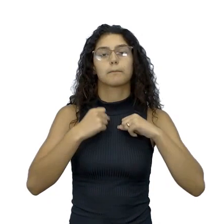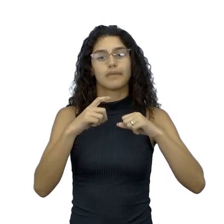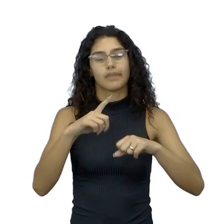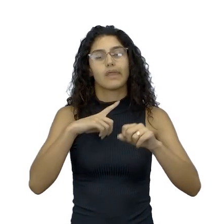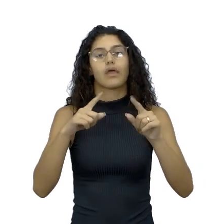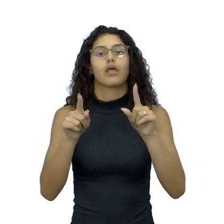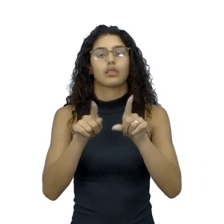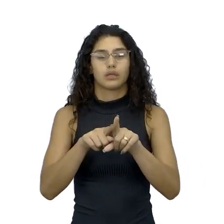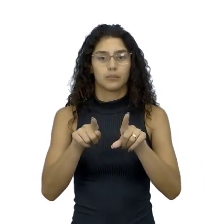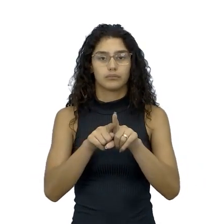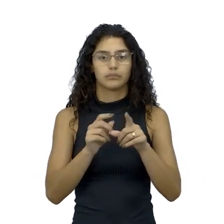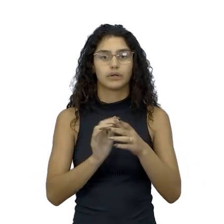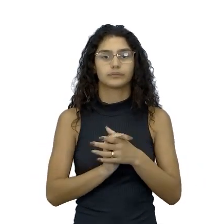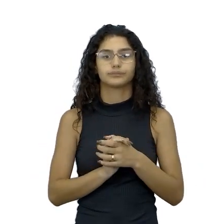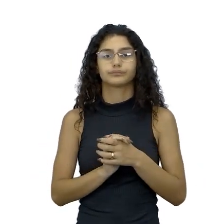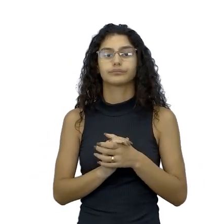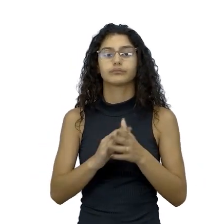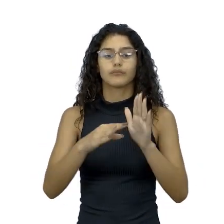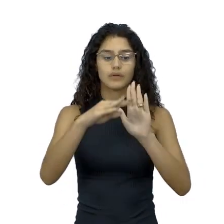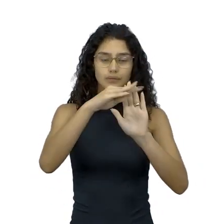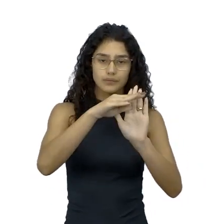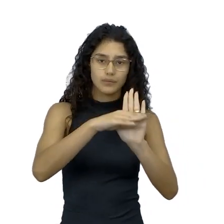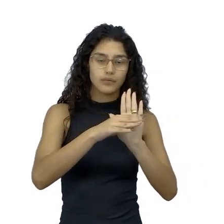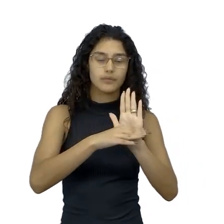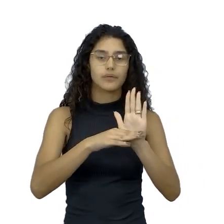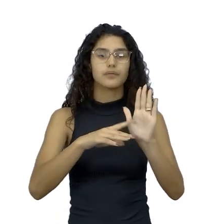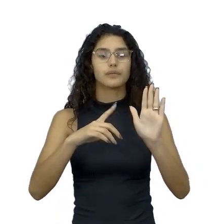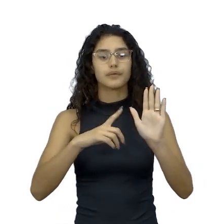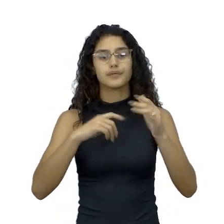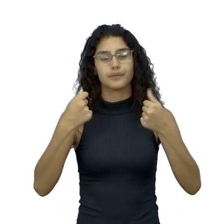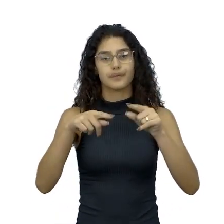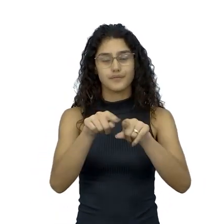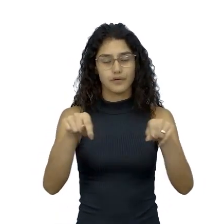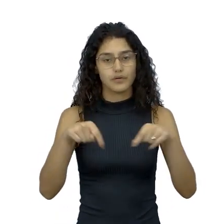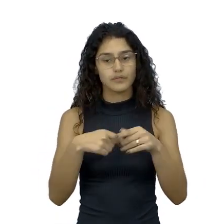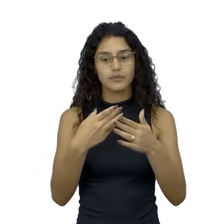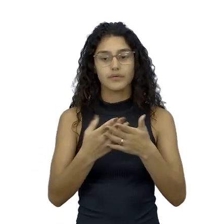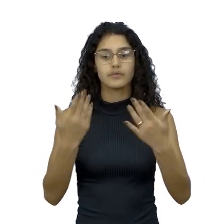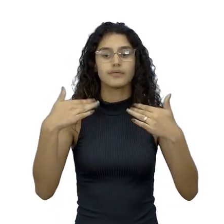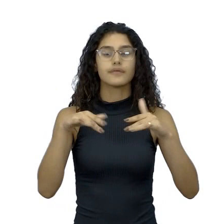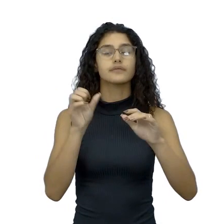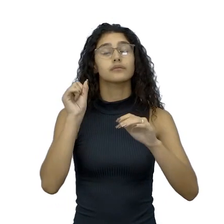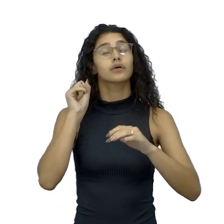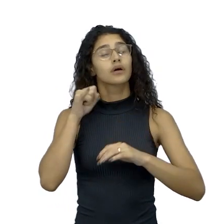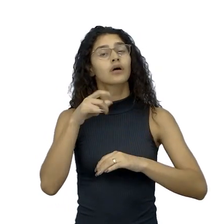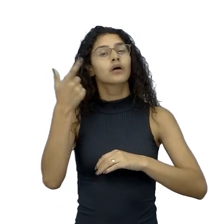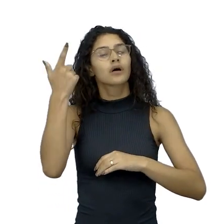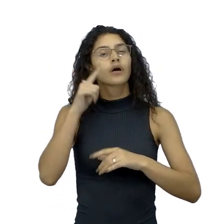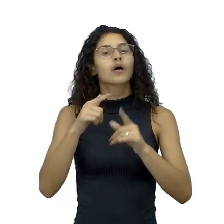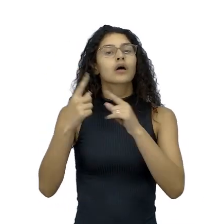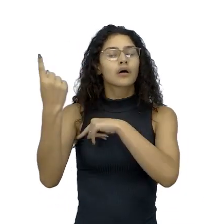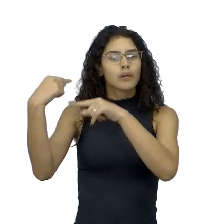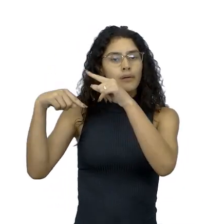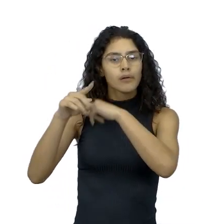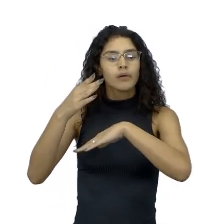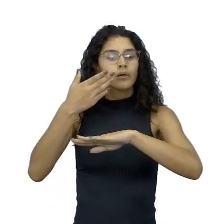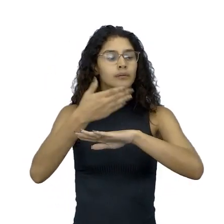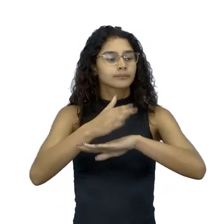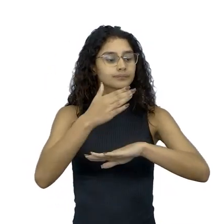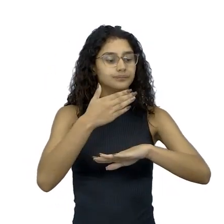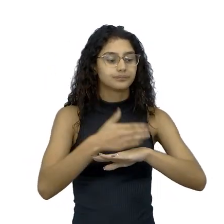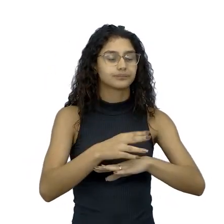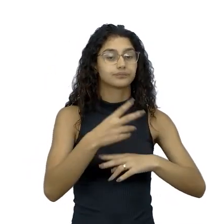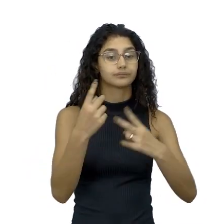questão dos protocolos, né, dentro das escolas, mas sempre que for possível desenvolver alguma prática